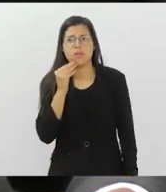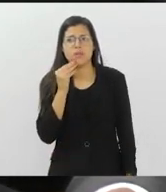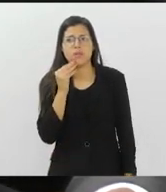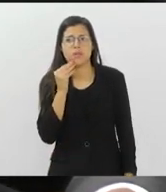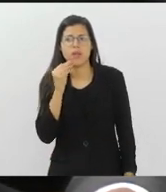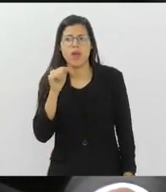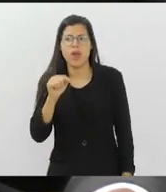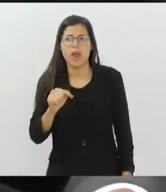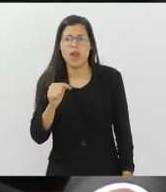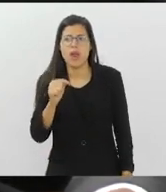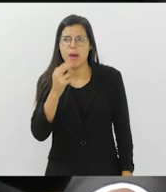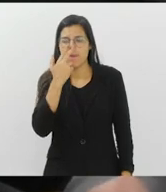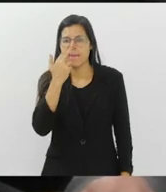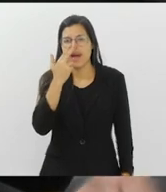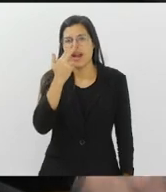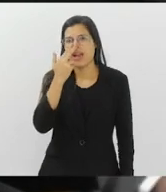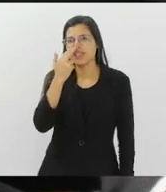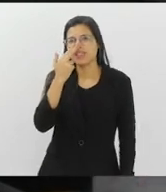uma forma de cancelar